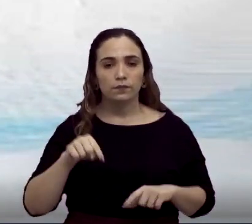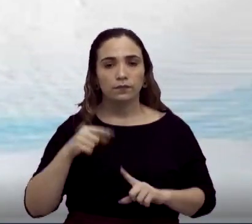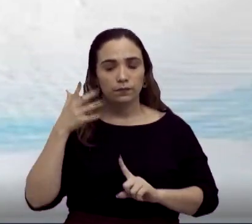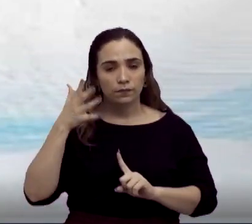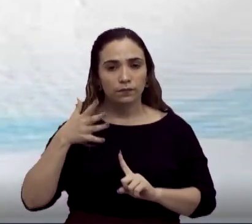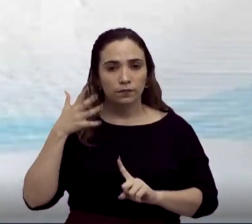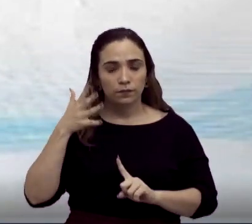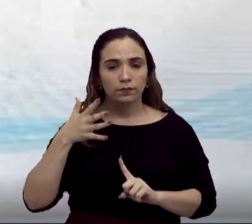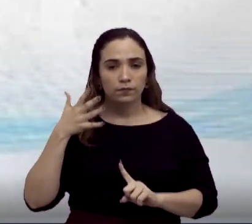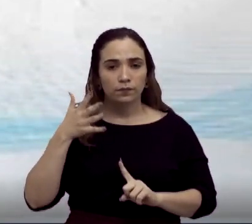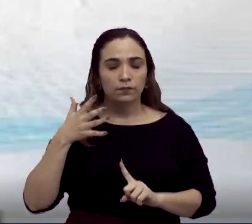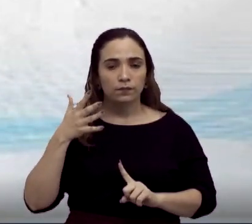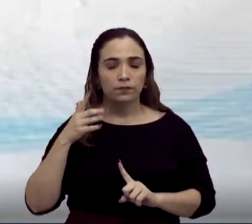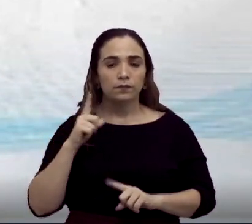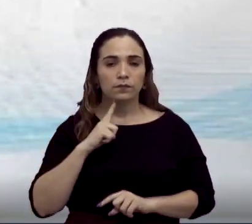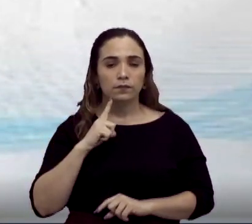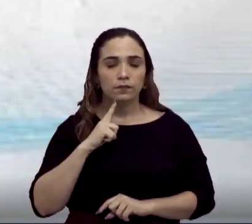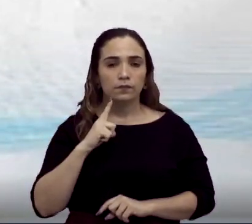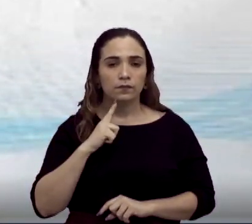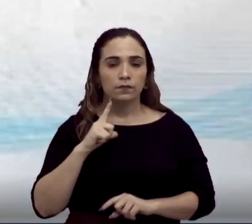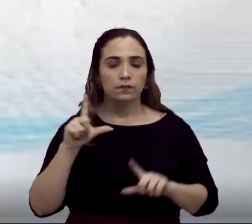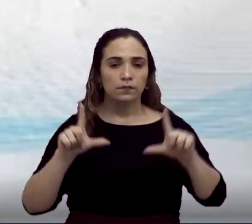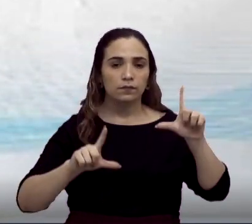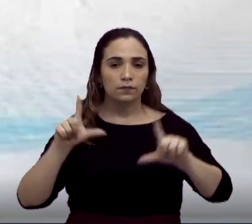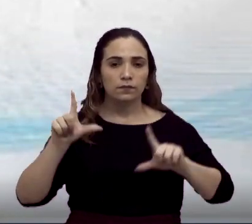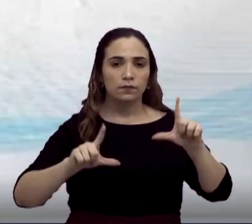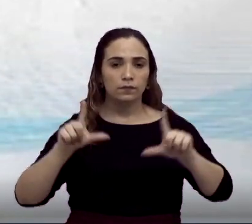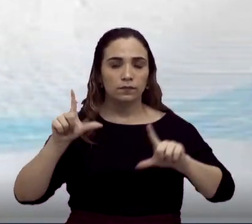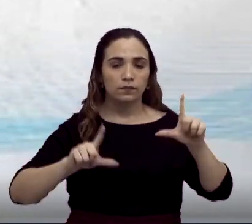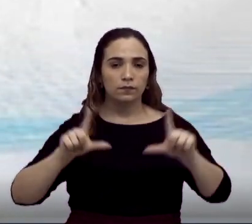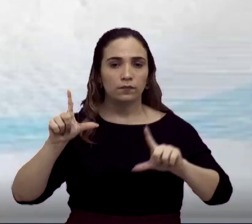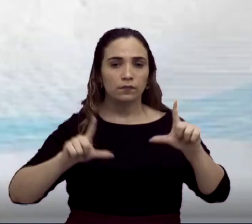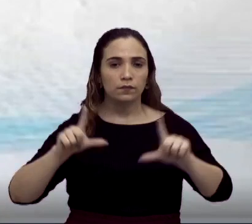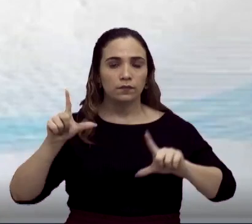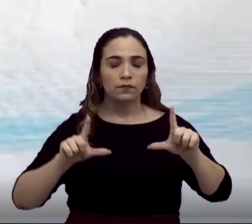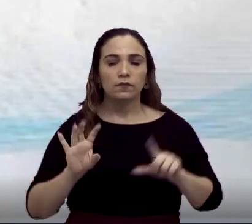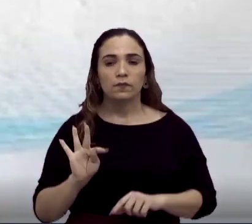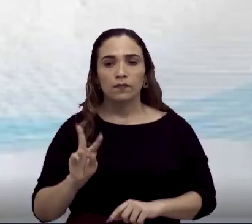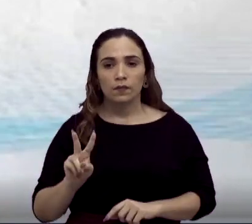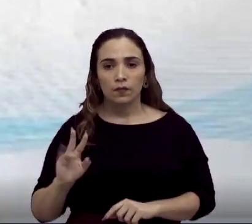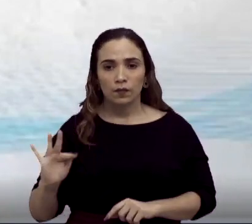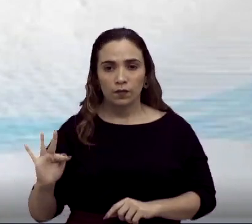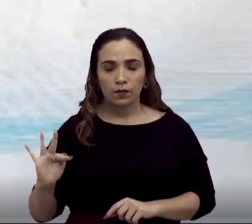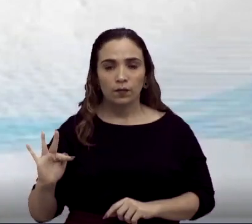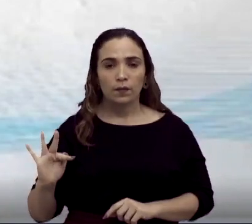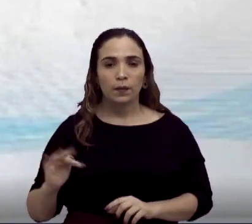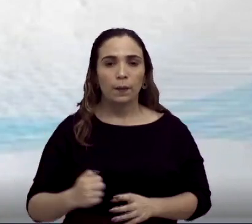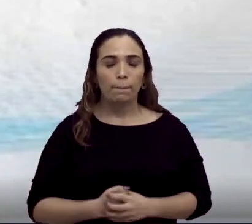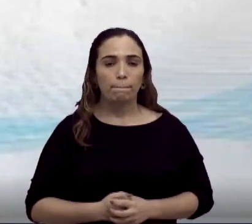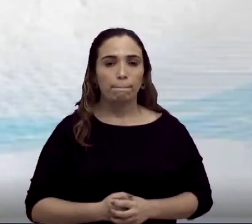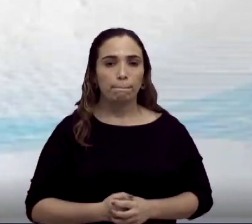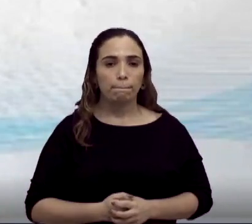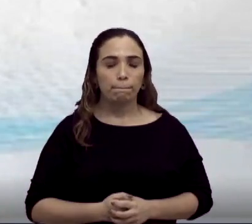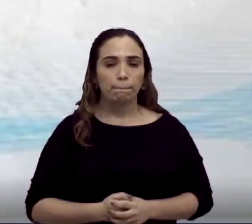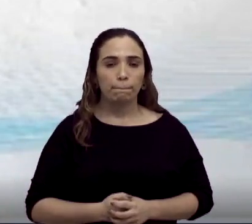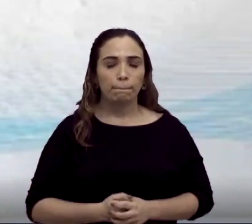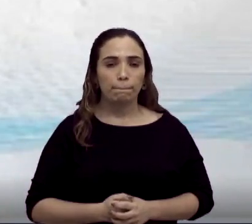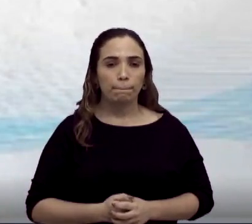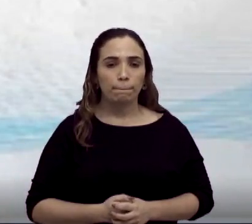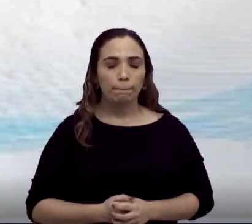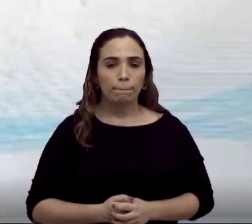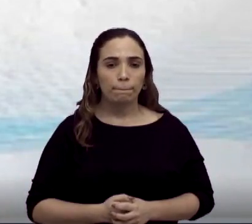ela é transmitida pela TV Fortaleza, e também ela